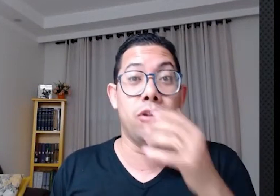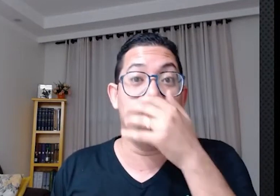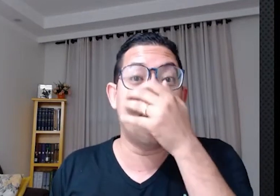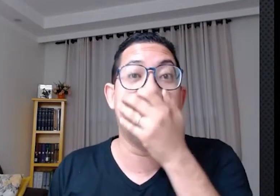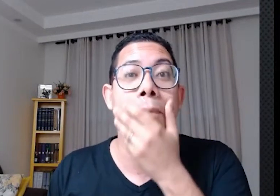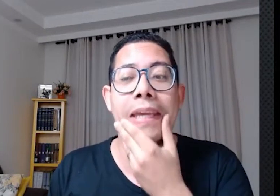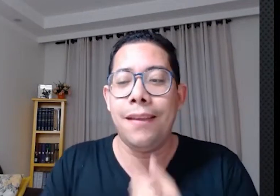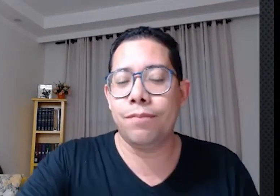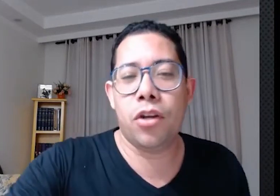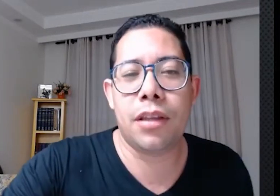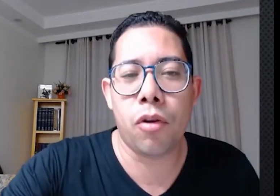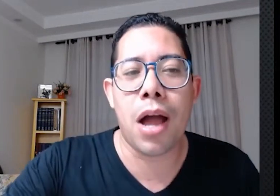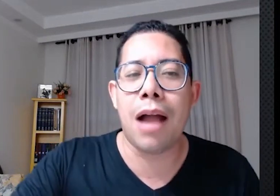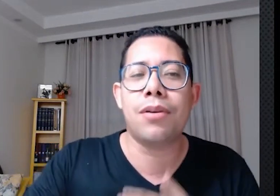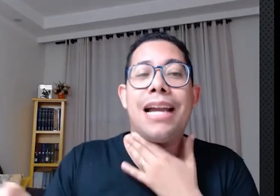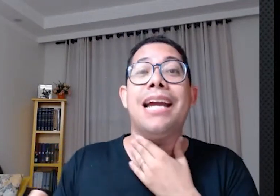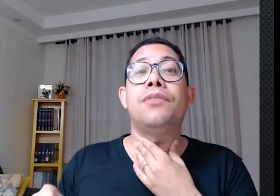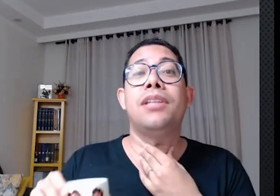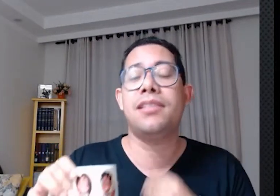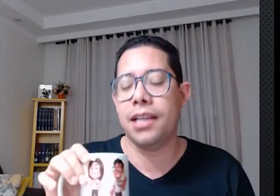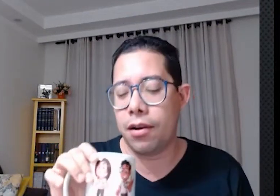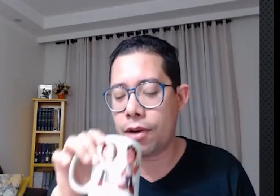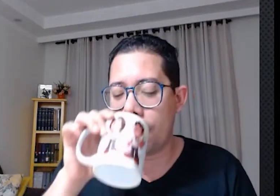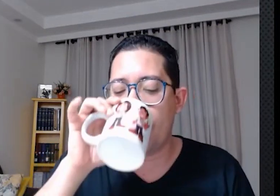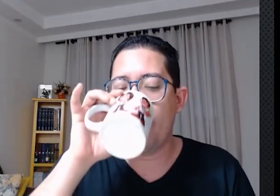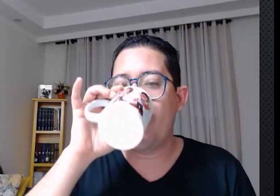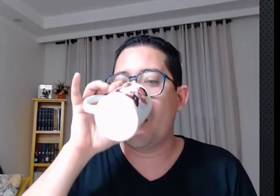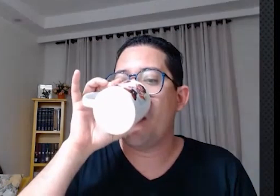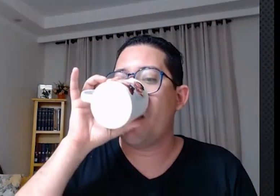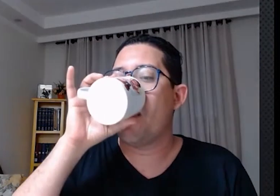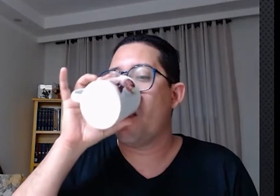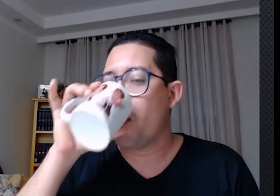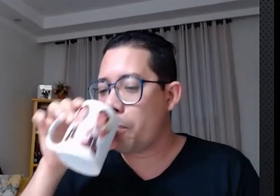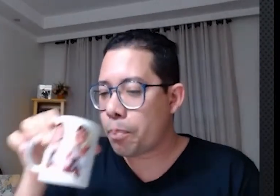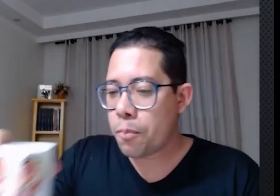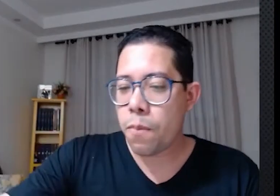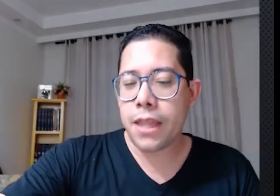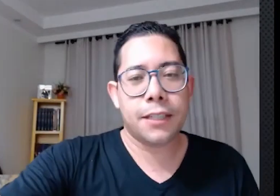Ai, meu Deus, aí complica, hein? Deixa eu até tomar água que a garganta ficou até seca agora.